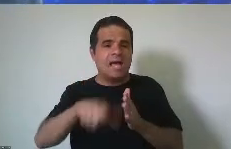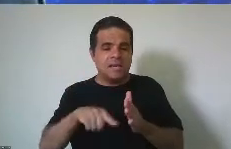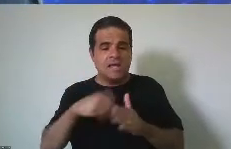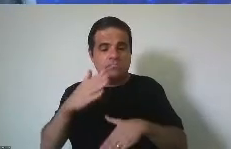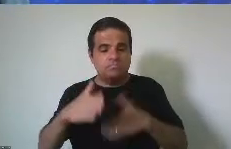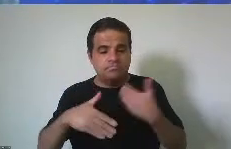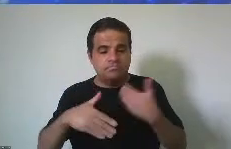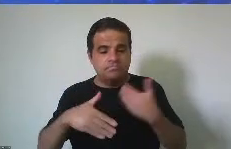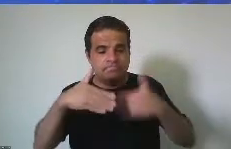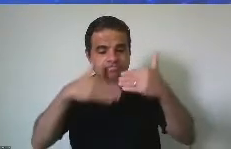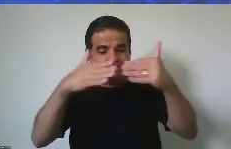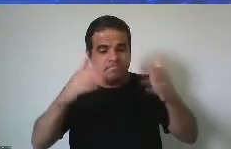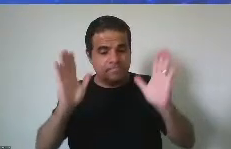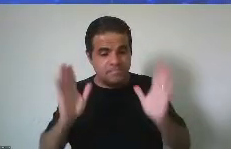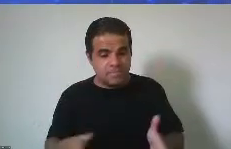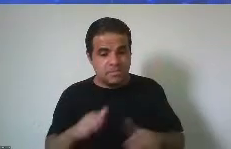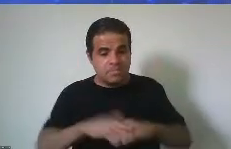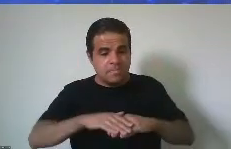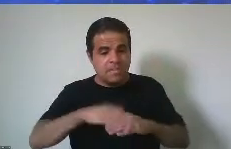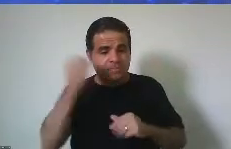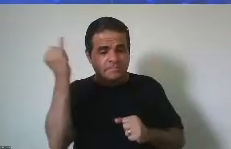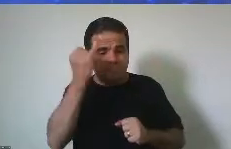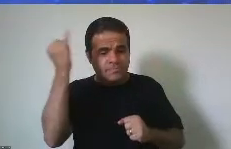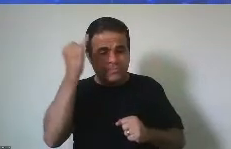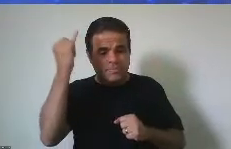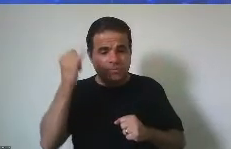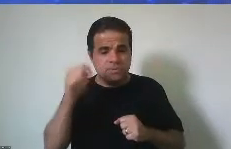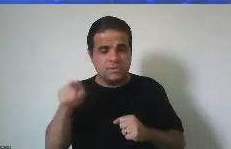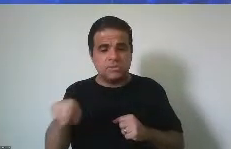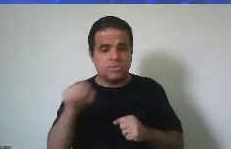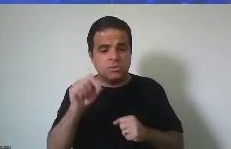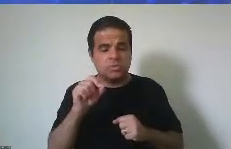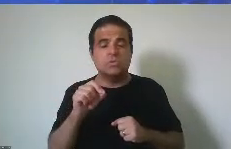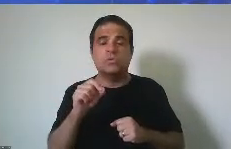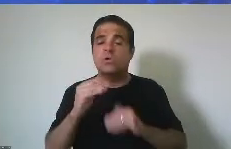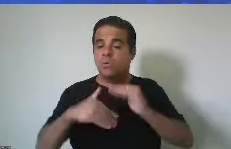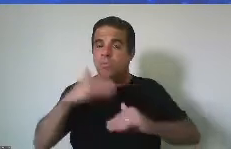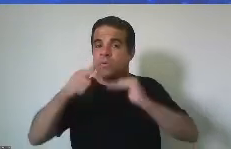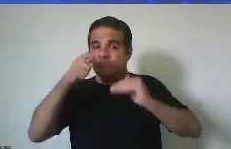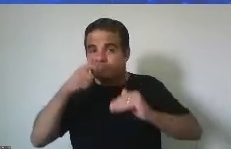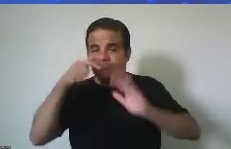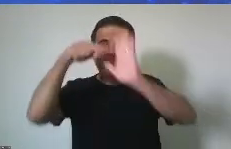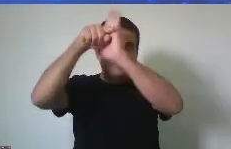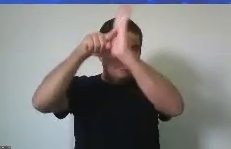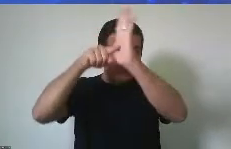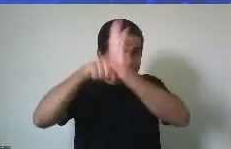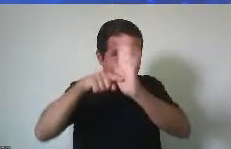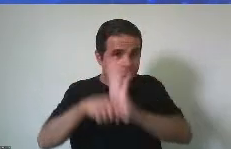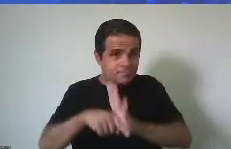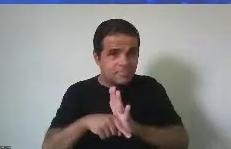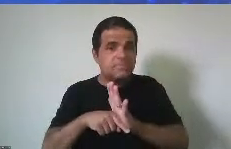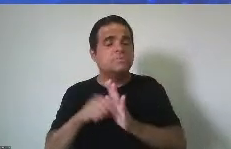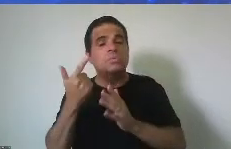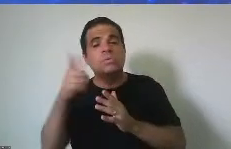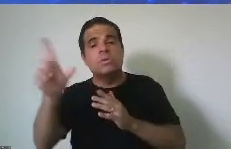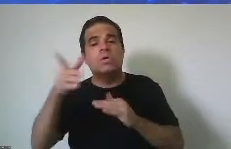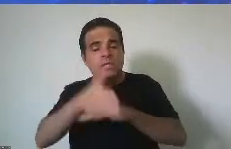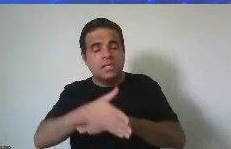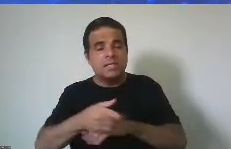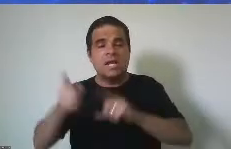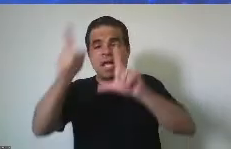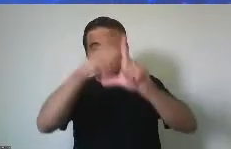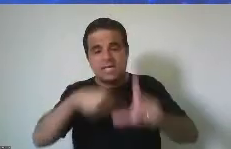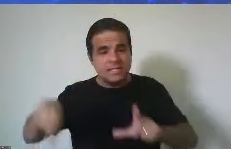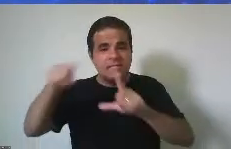Mas o que importa é esse processo tarifária o que entre ciclo Só serve para